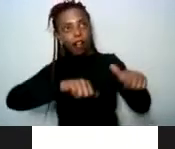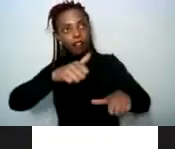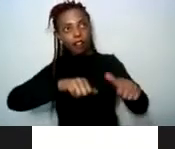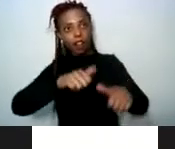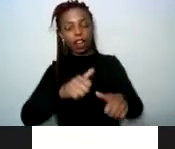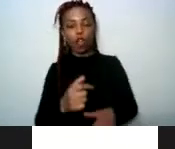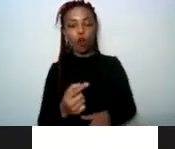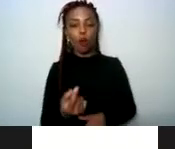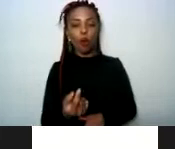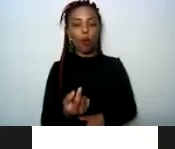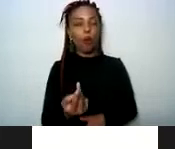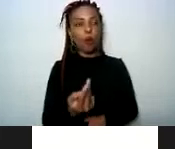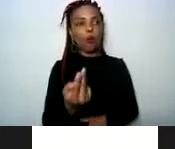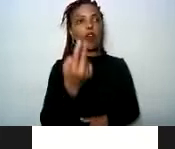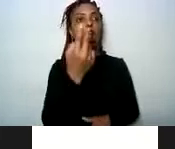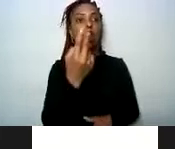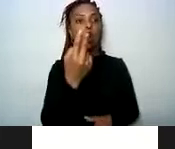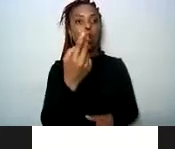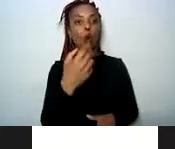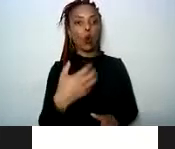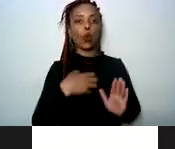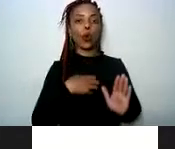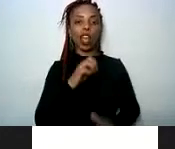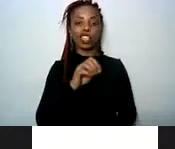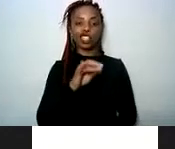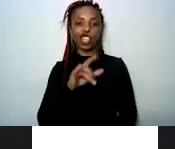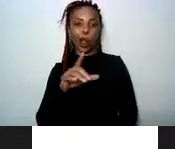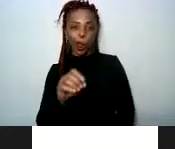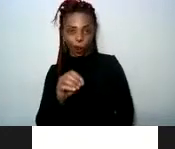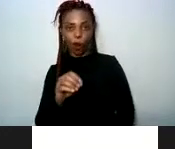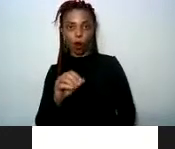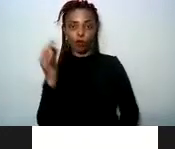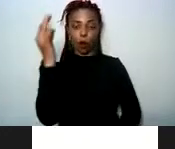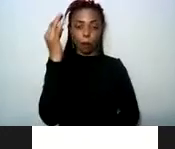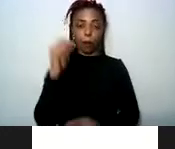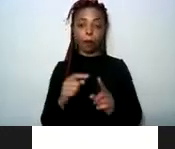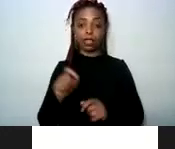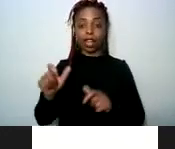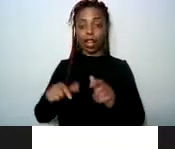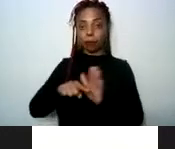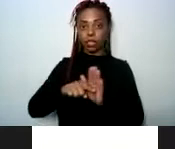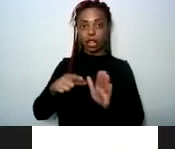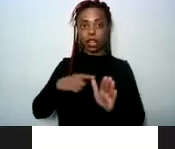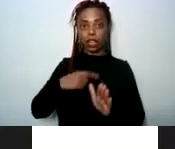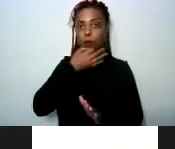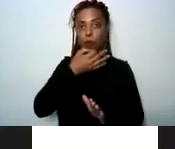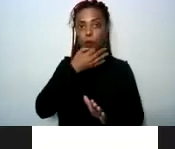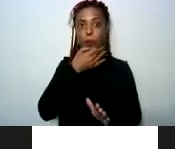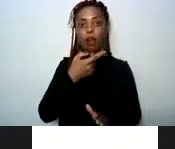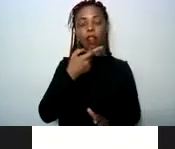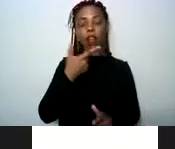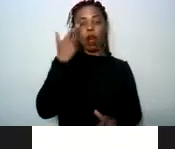estilístico formal e os historiadores que vão emitir pareceres eles conseguem olhar para